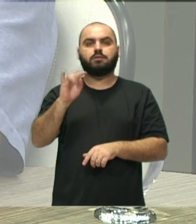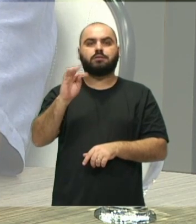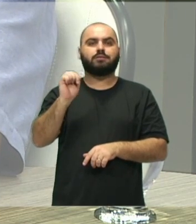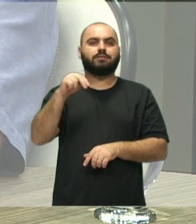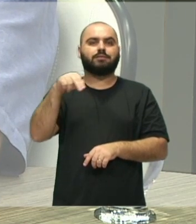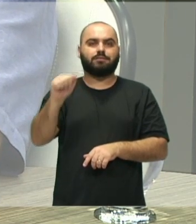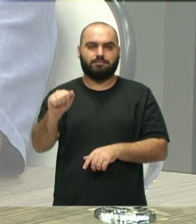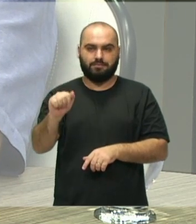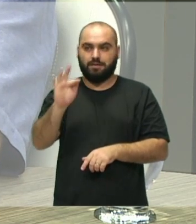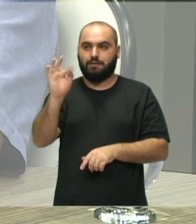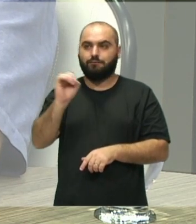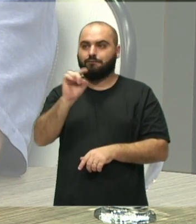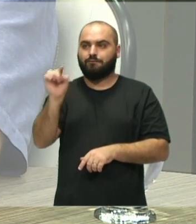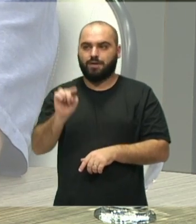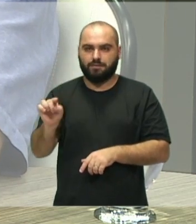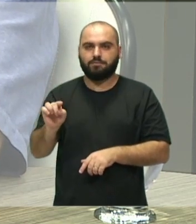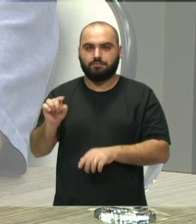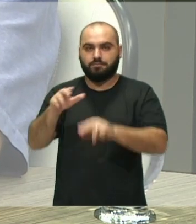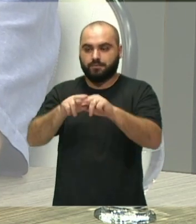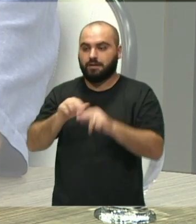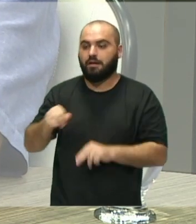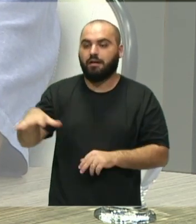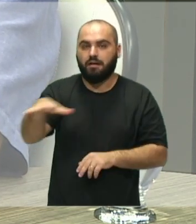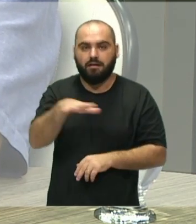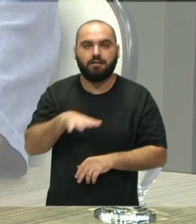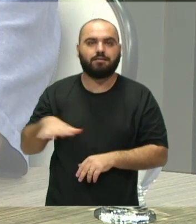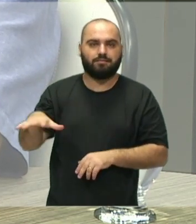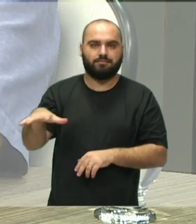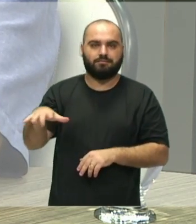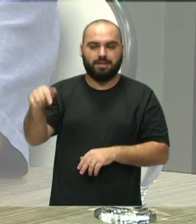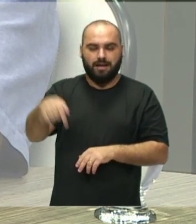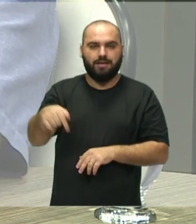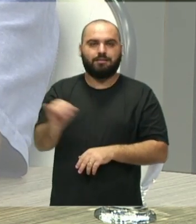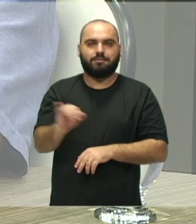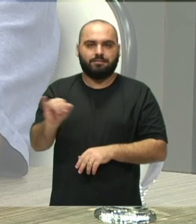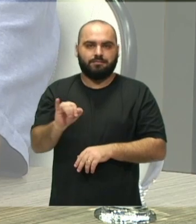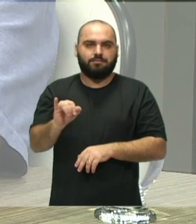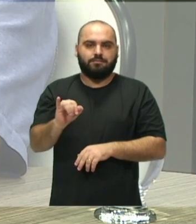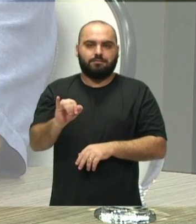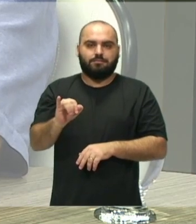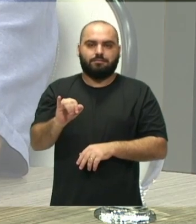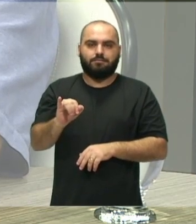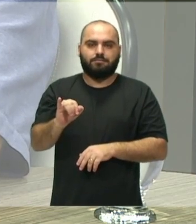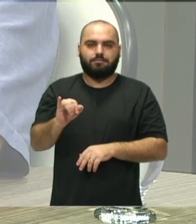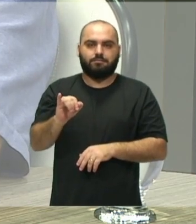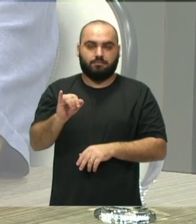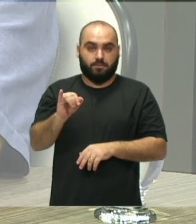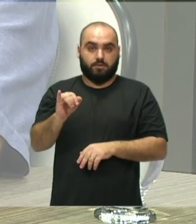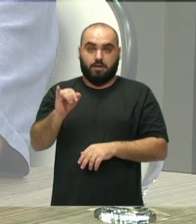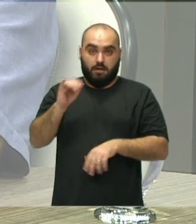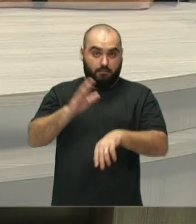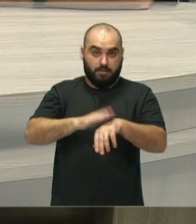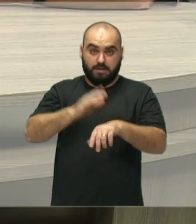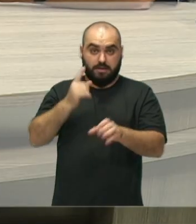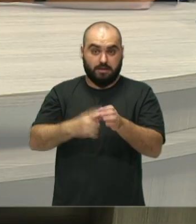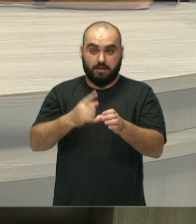esta área da região metropolitana, então vamos pensar assim, a grande metrópole da Foz do Rio Itajaí é a soma